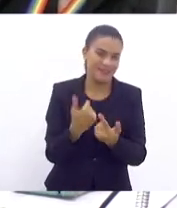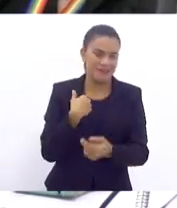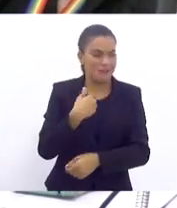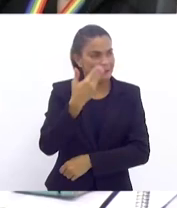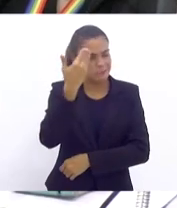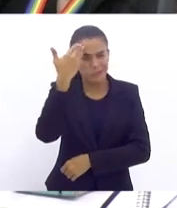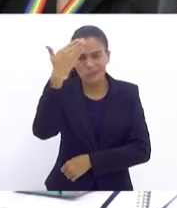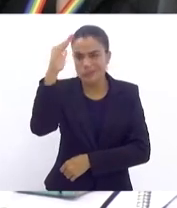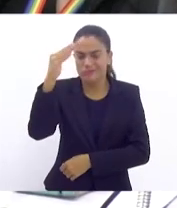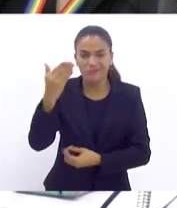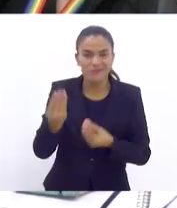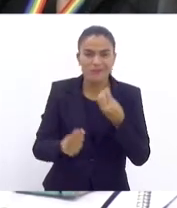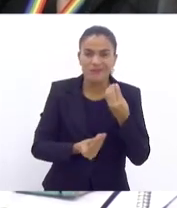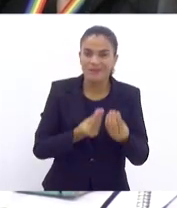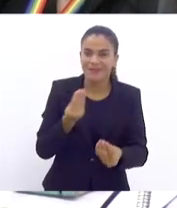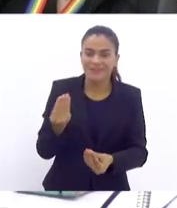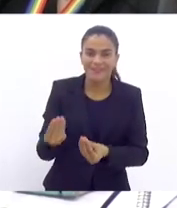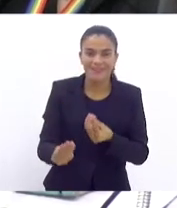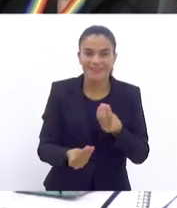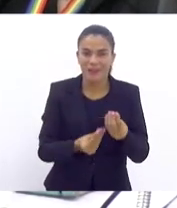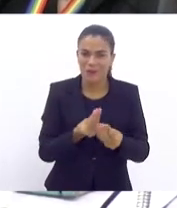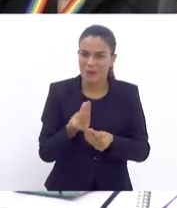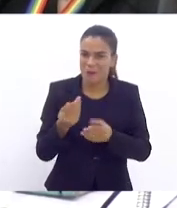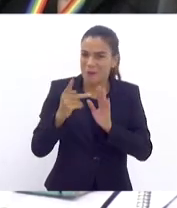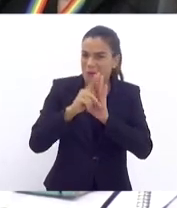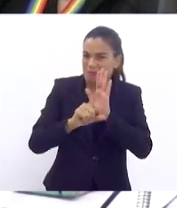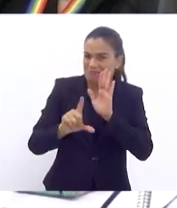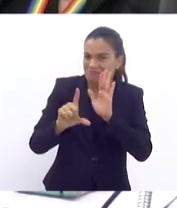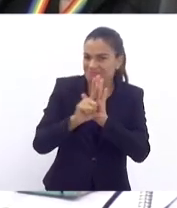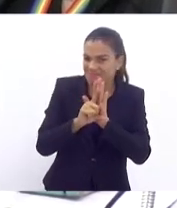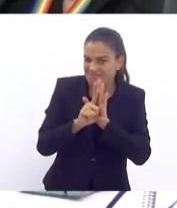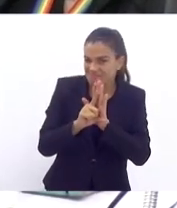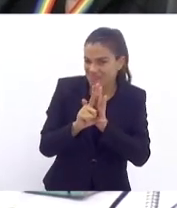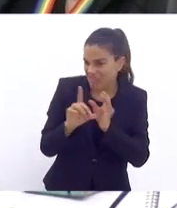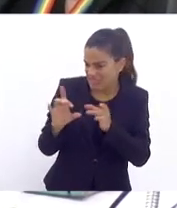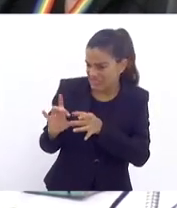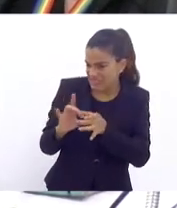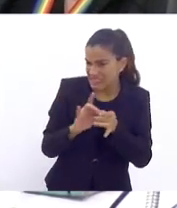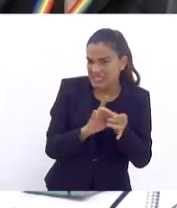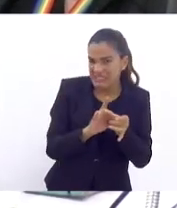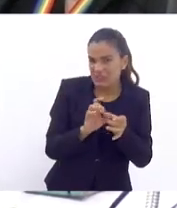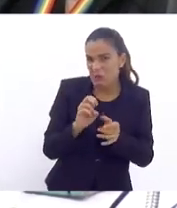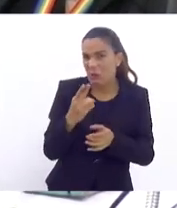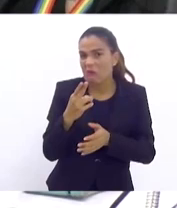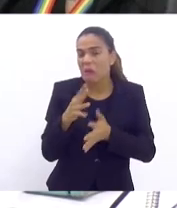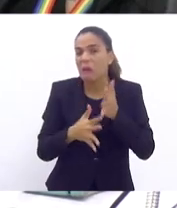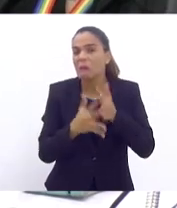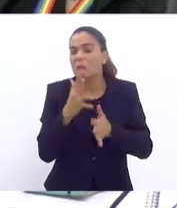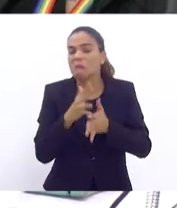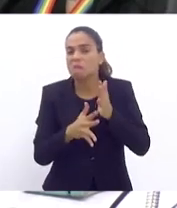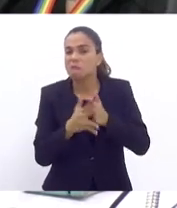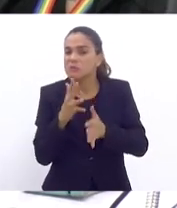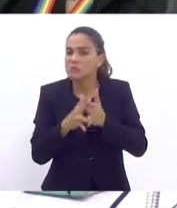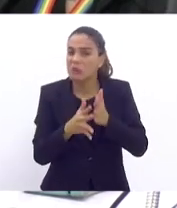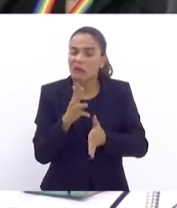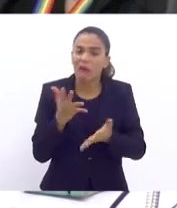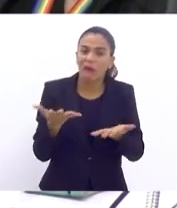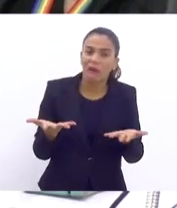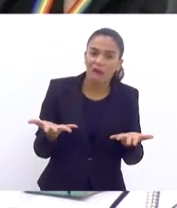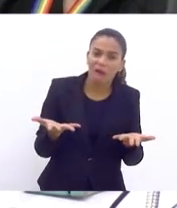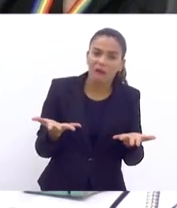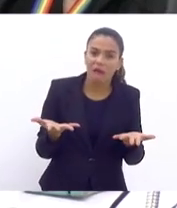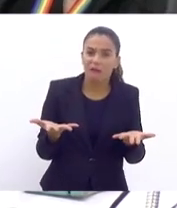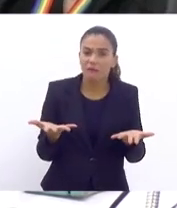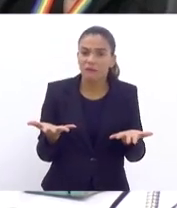então assim se o projeto se ele ainda faz sentido se ele tá prejudicado se ele não está